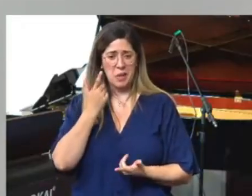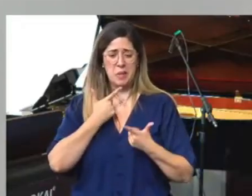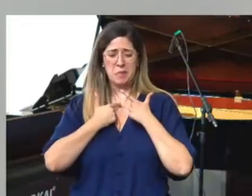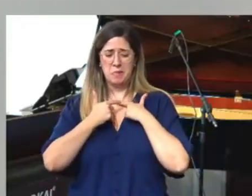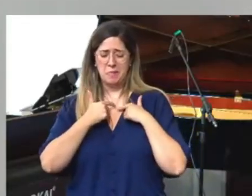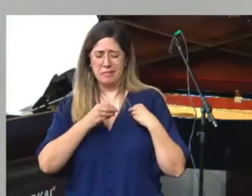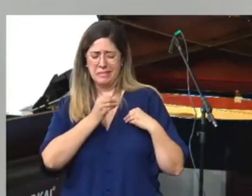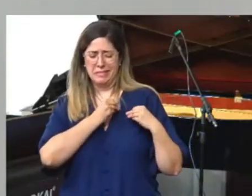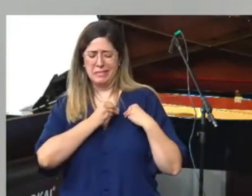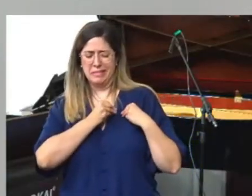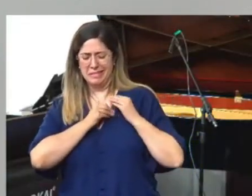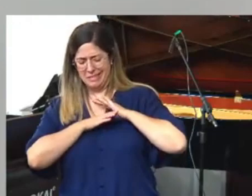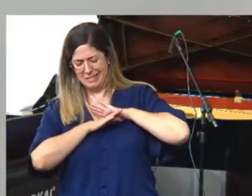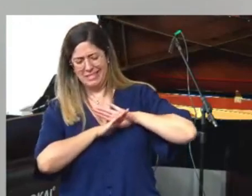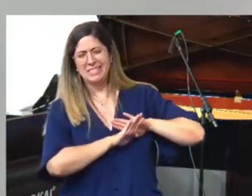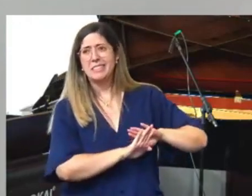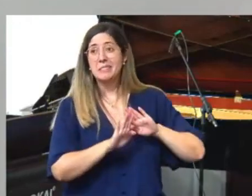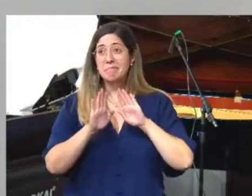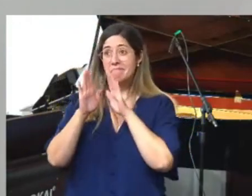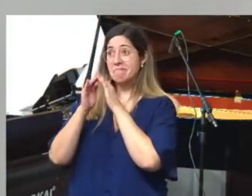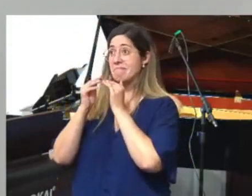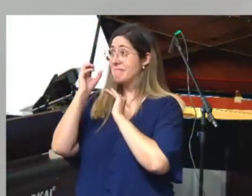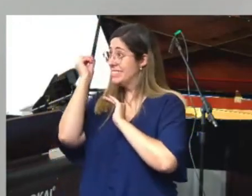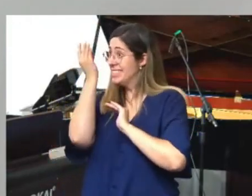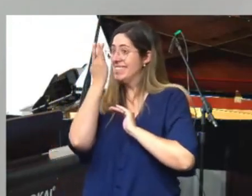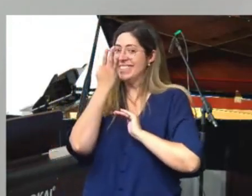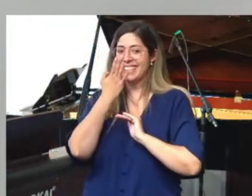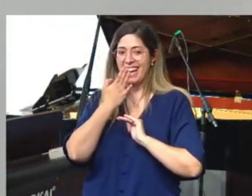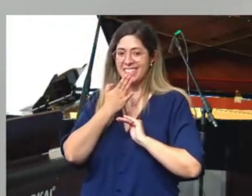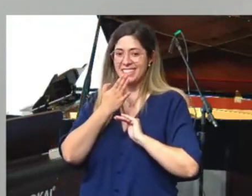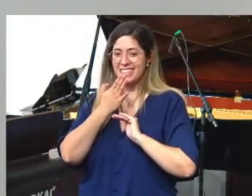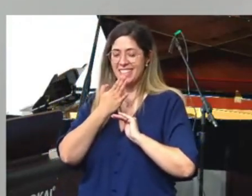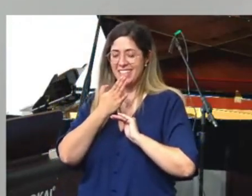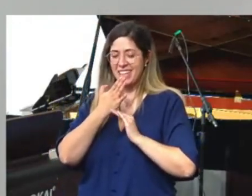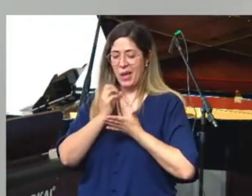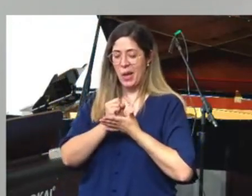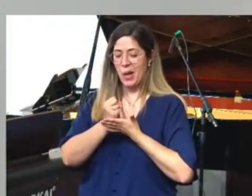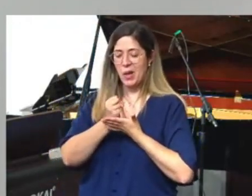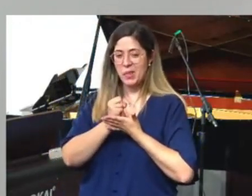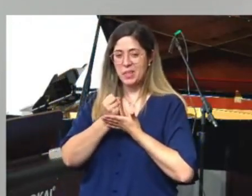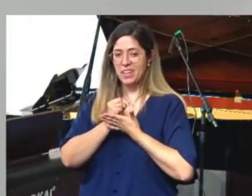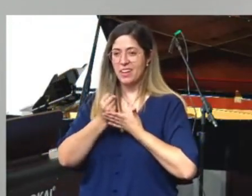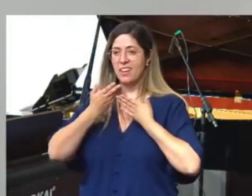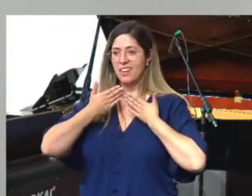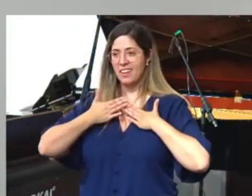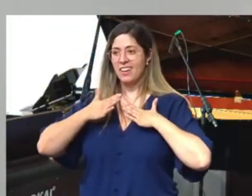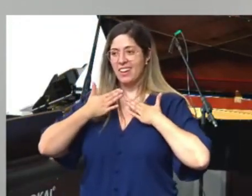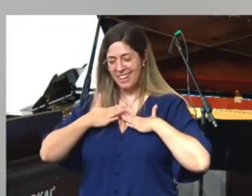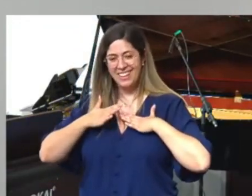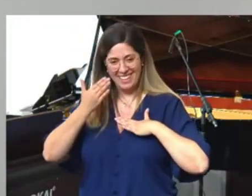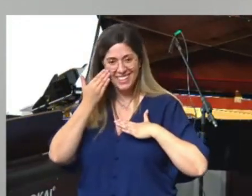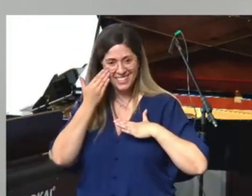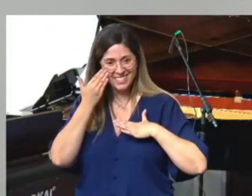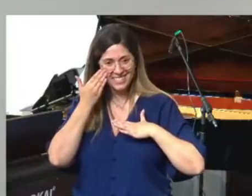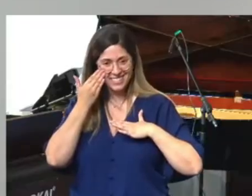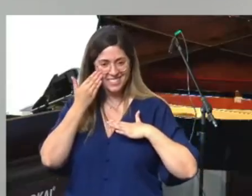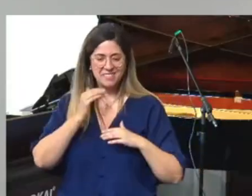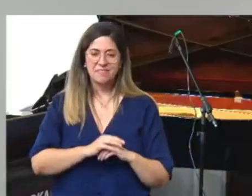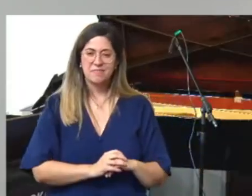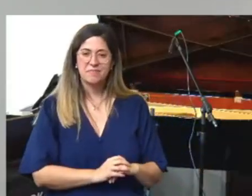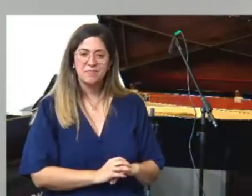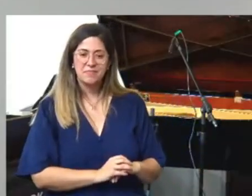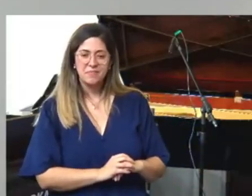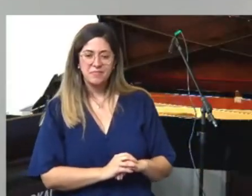A graça de Deus manifesta, ela age ou funciona como uma espécie de pedagogo. A palavra